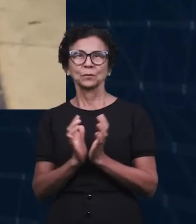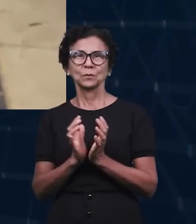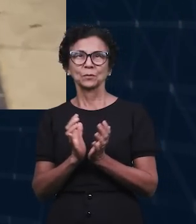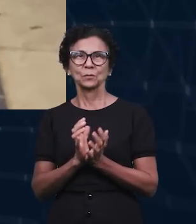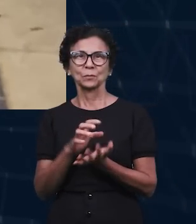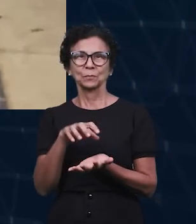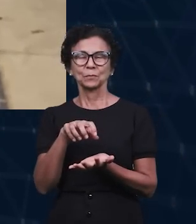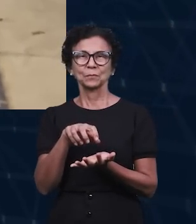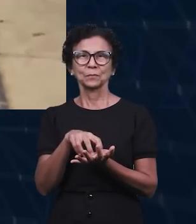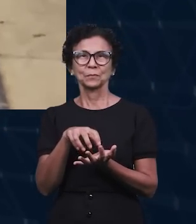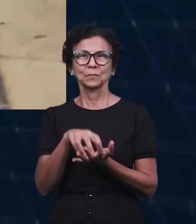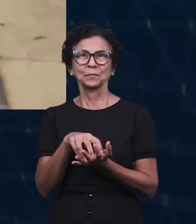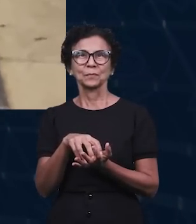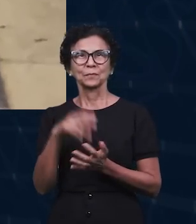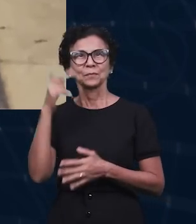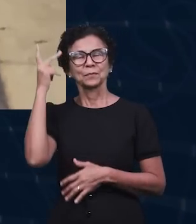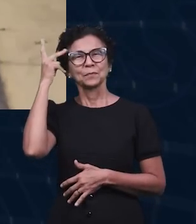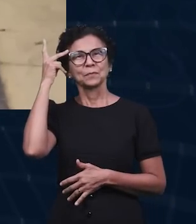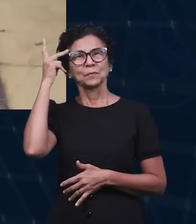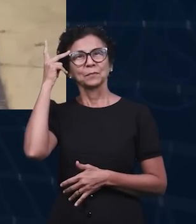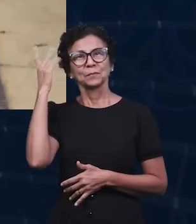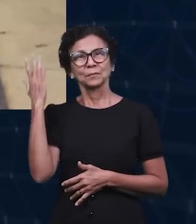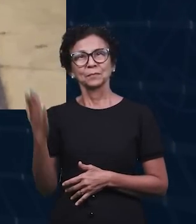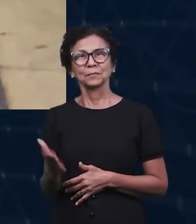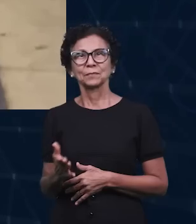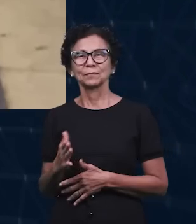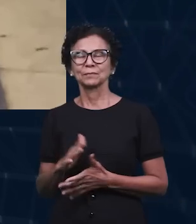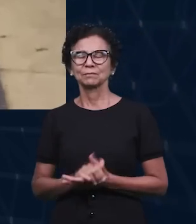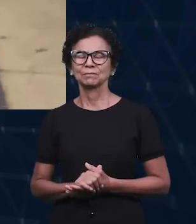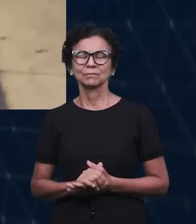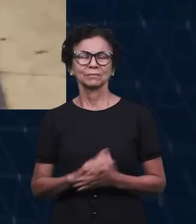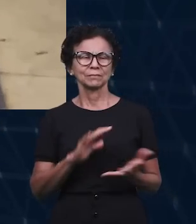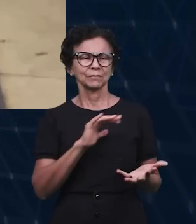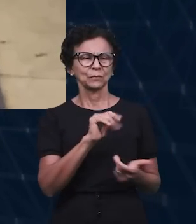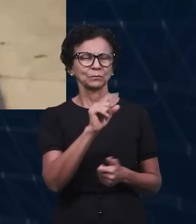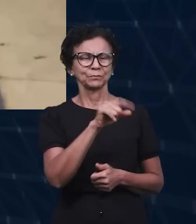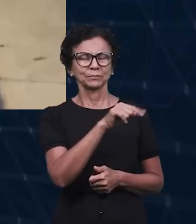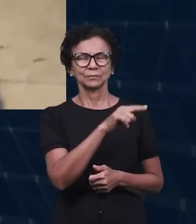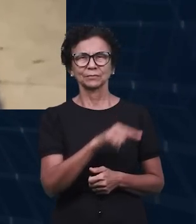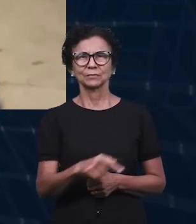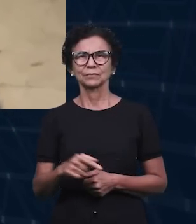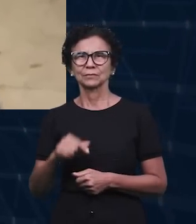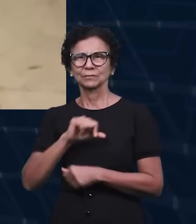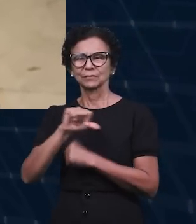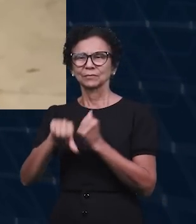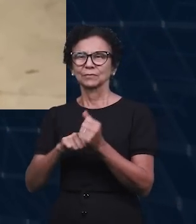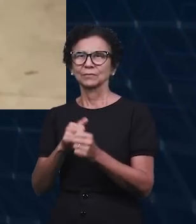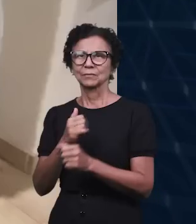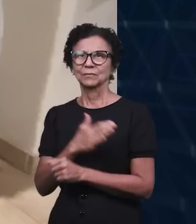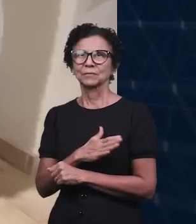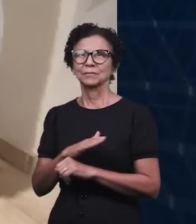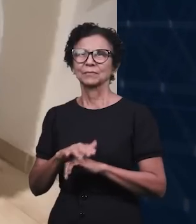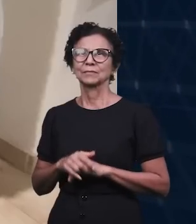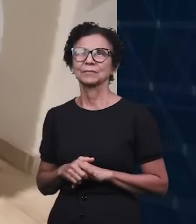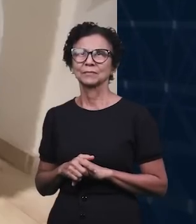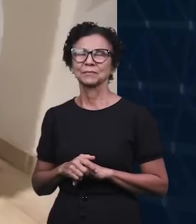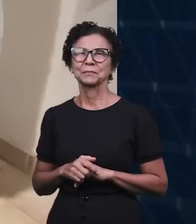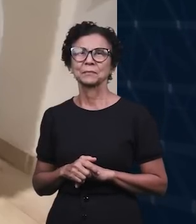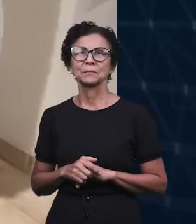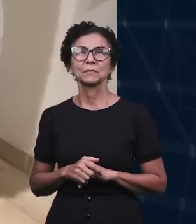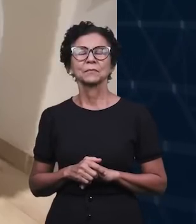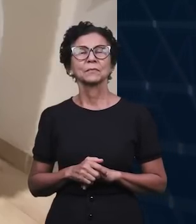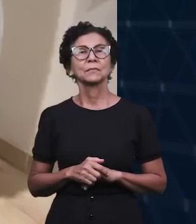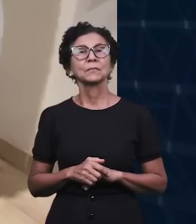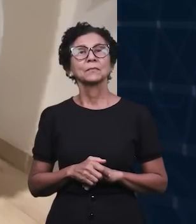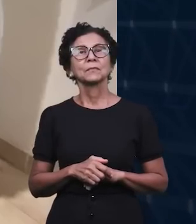central de São Paulo. Essas vidas tomaram a decisão de morrer para o mundo e viver uma nova vida na direção do Espírito Santo. Também foram realizados